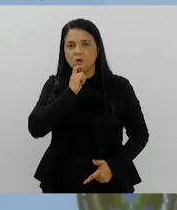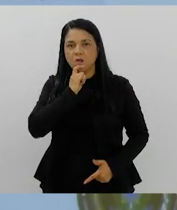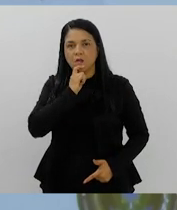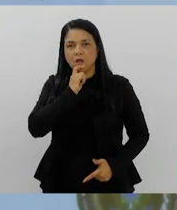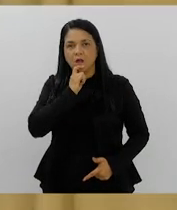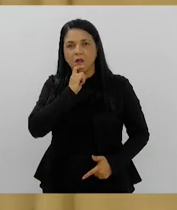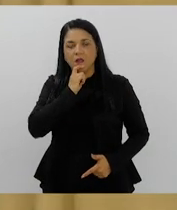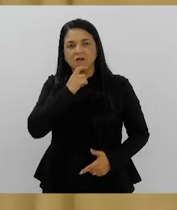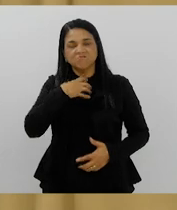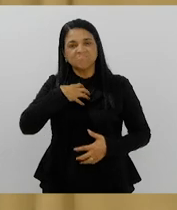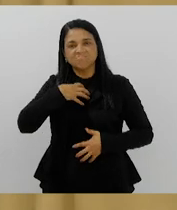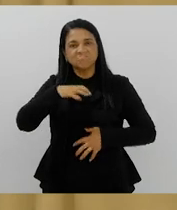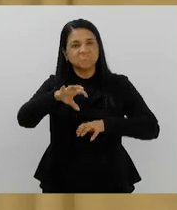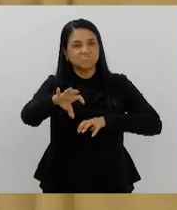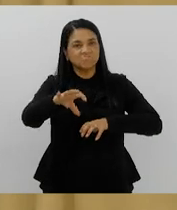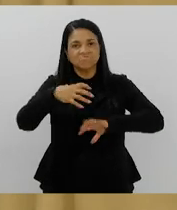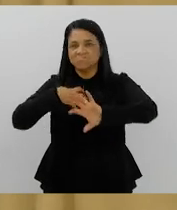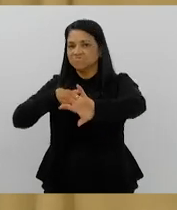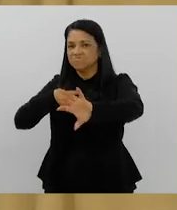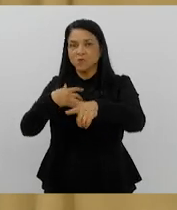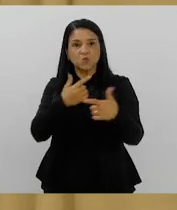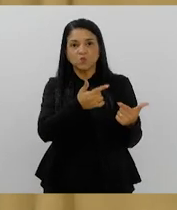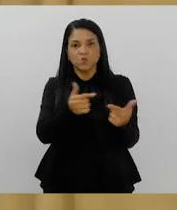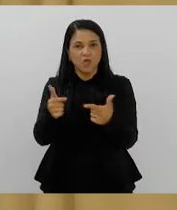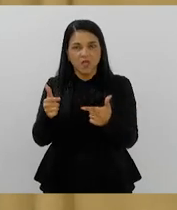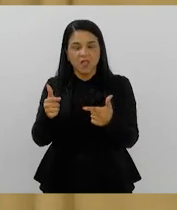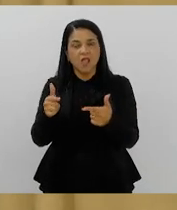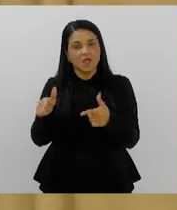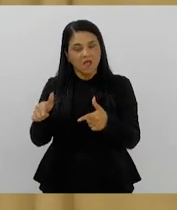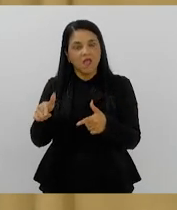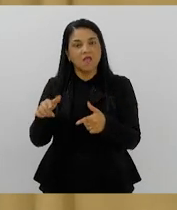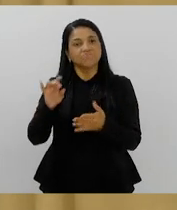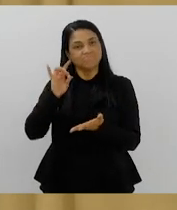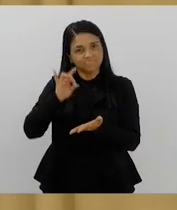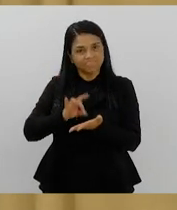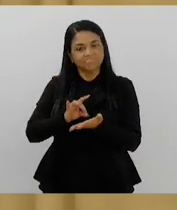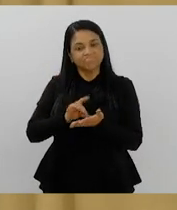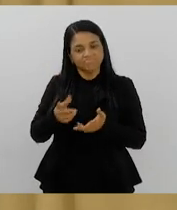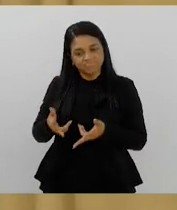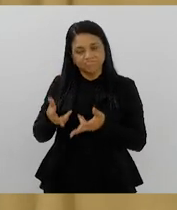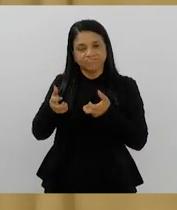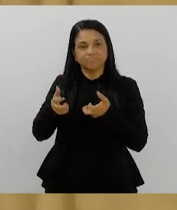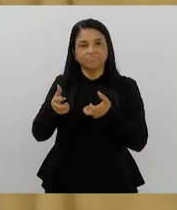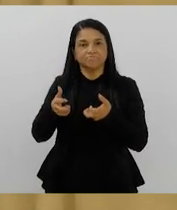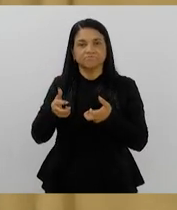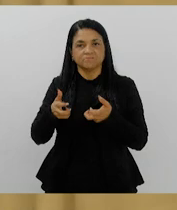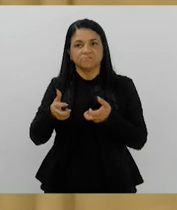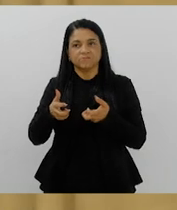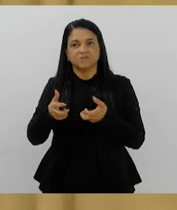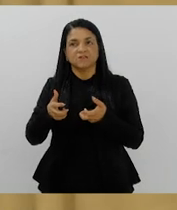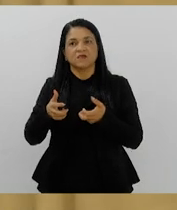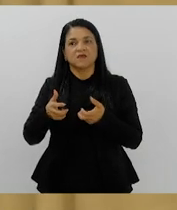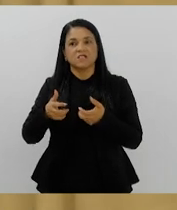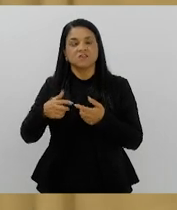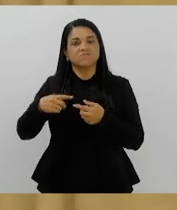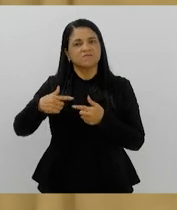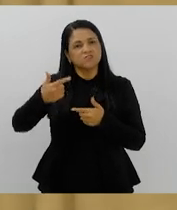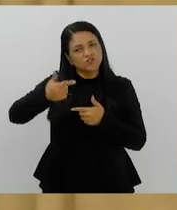à nossa empatia, à nossa humanidade. Então, esse é um fenômeno que também a gente percebeu. Que, de tanto eles